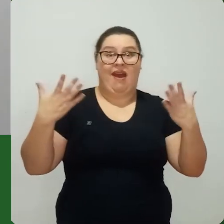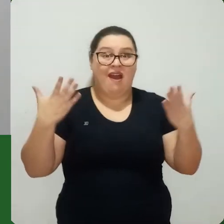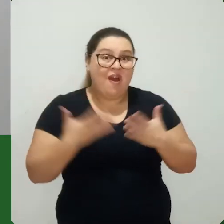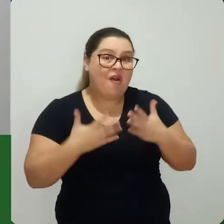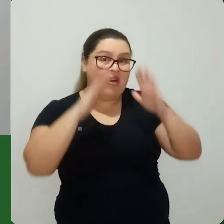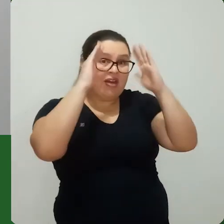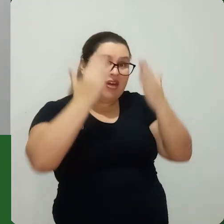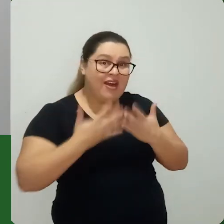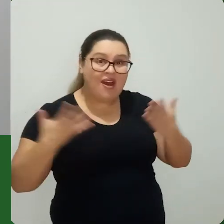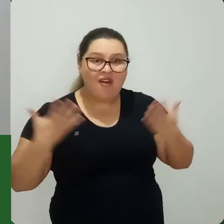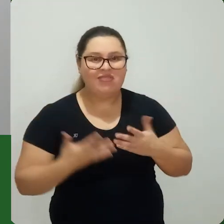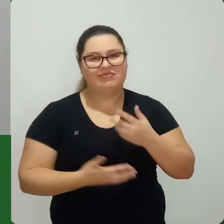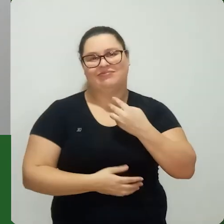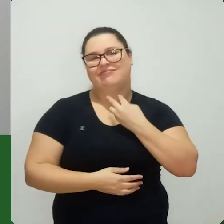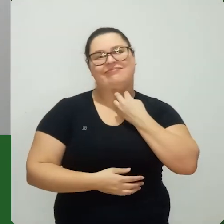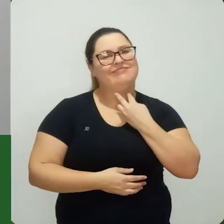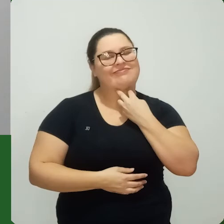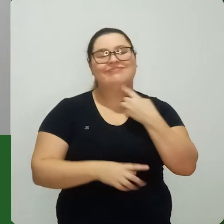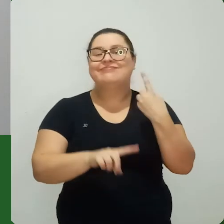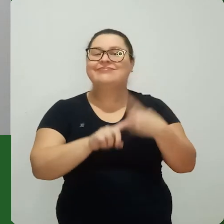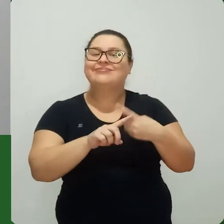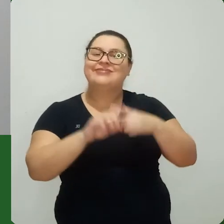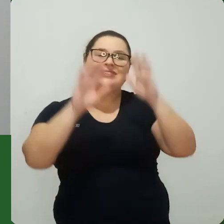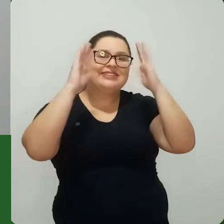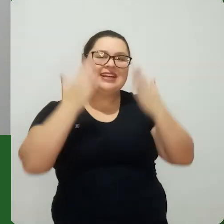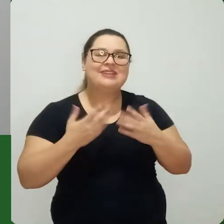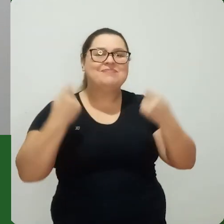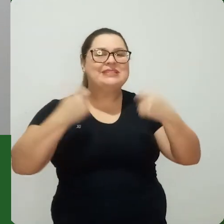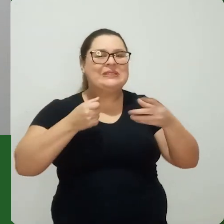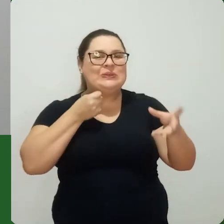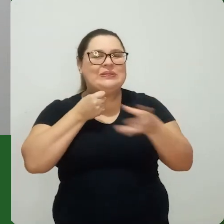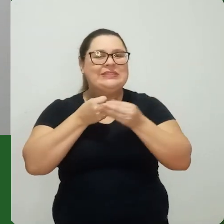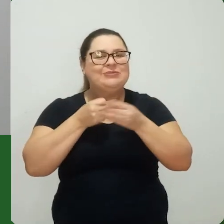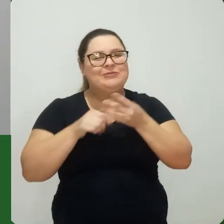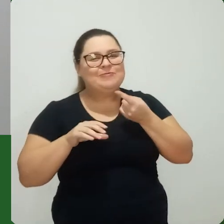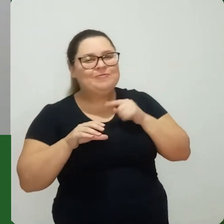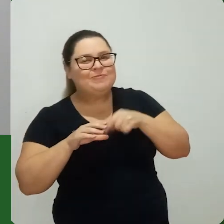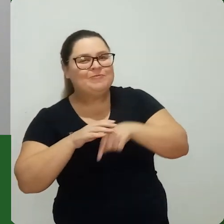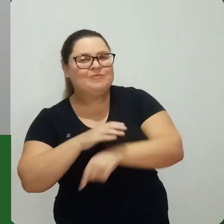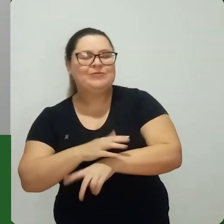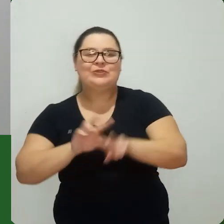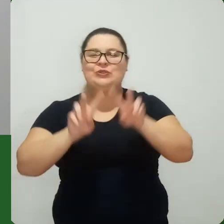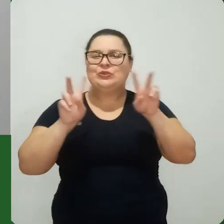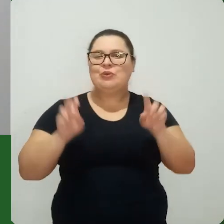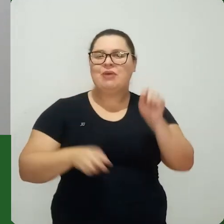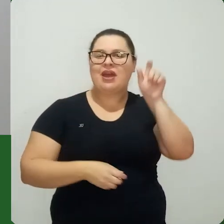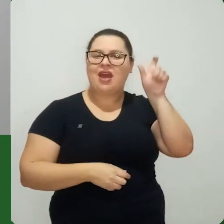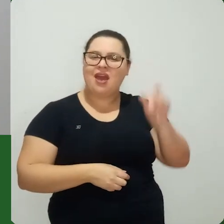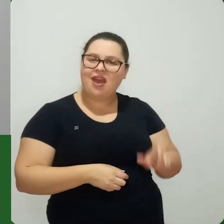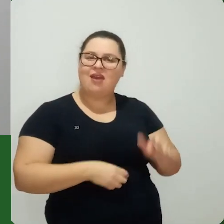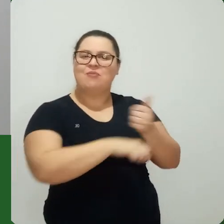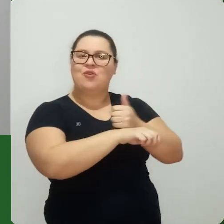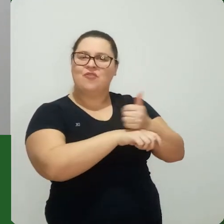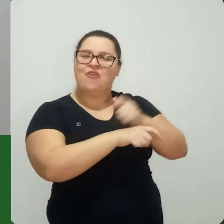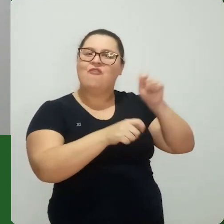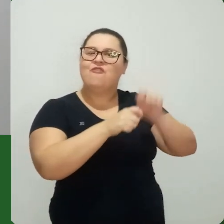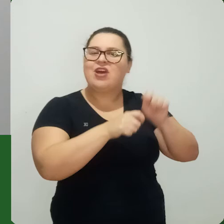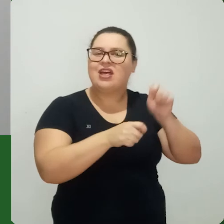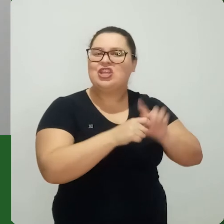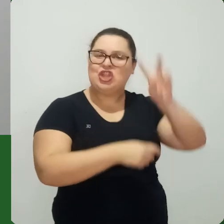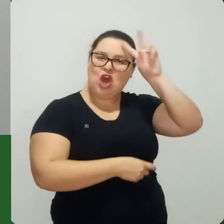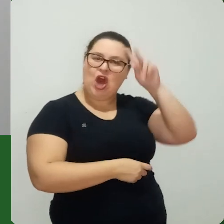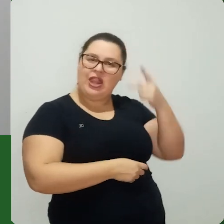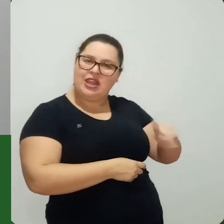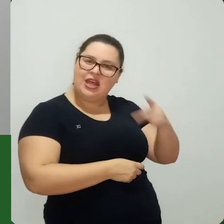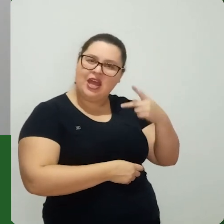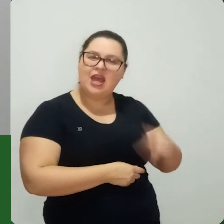não vai conseguir fazer aqui agora. Isso porque é uma análise que depende de um conhecimento mais profundo sobre o autor da obra, sobre o